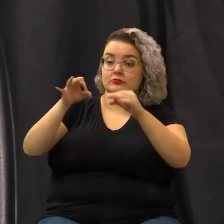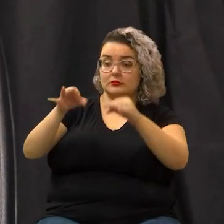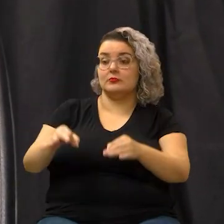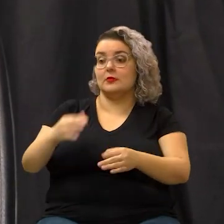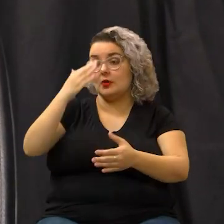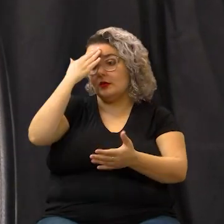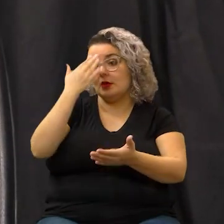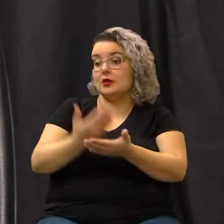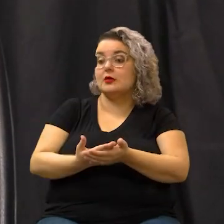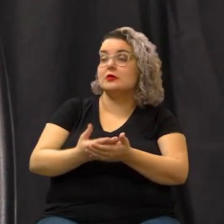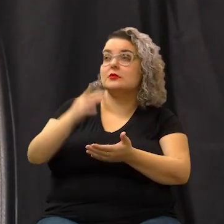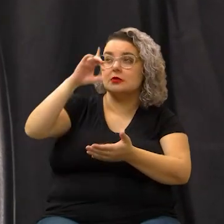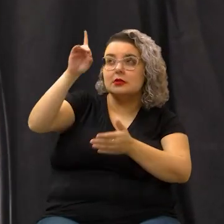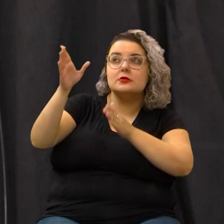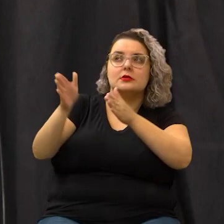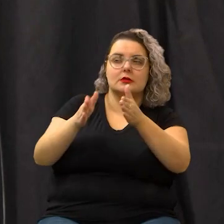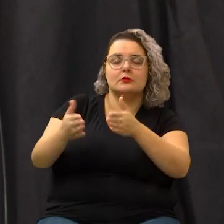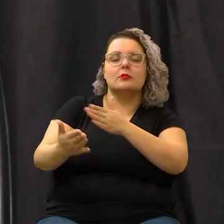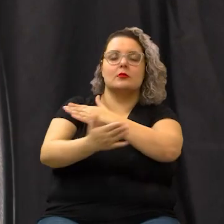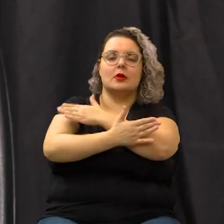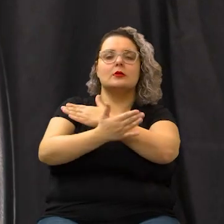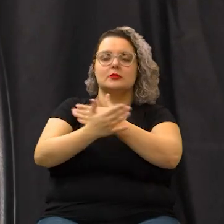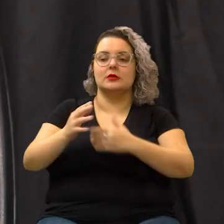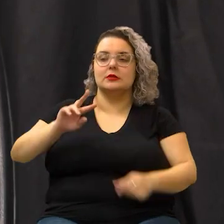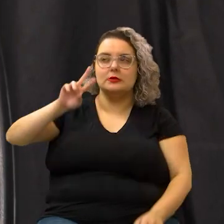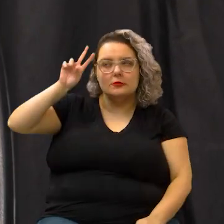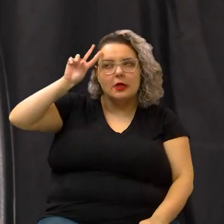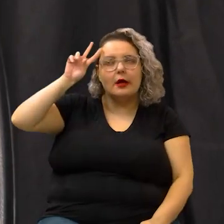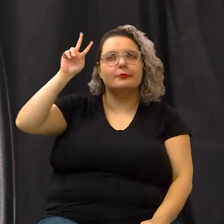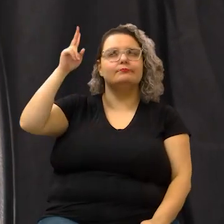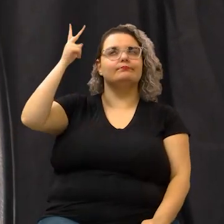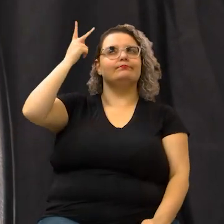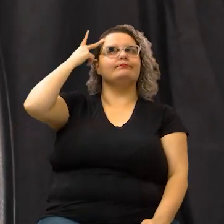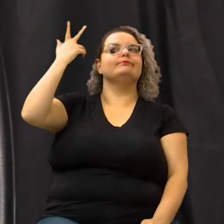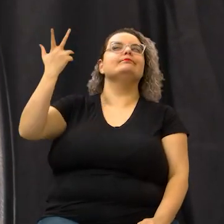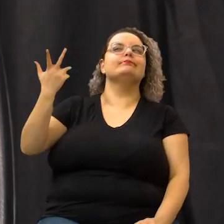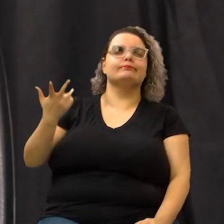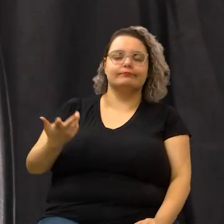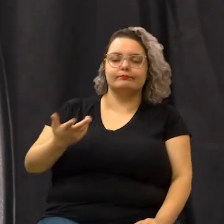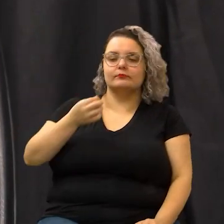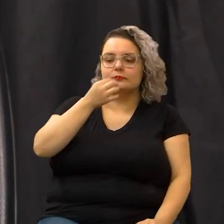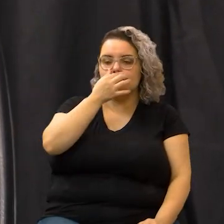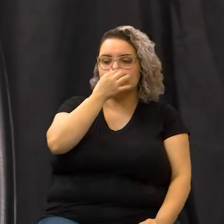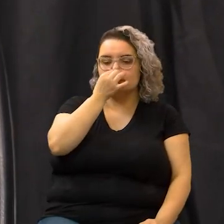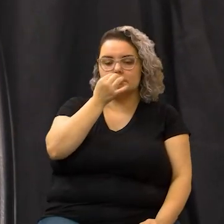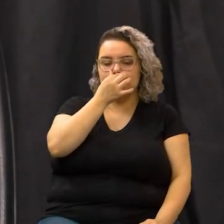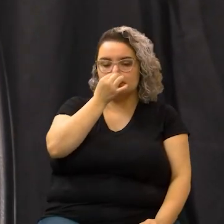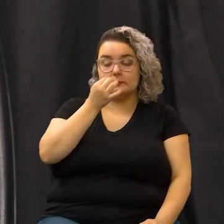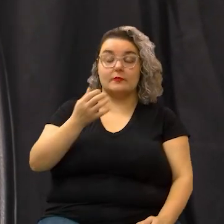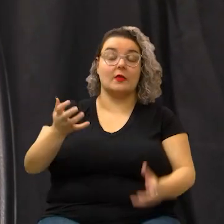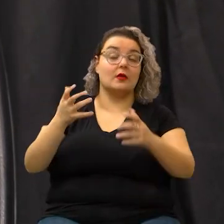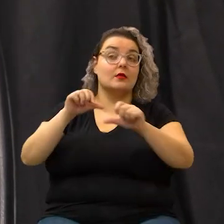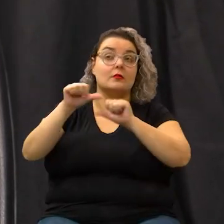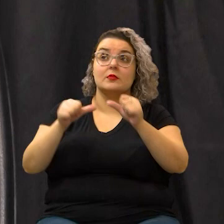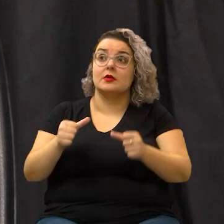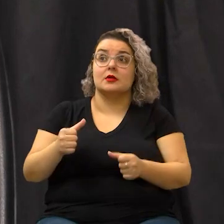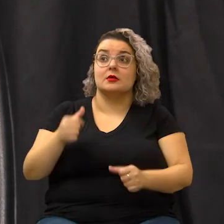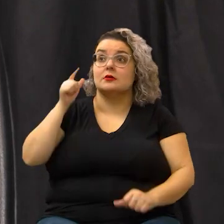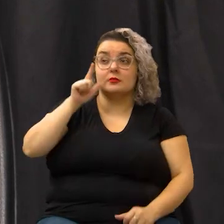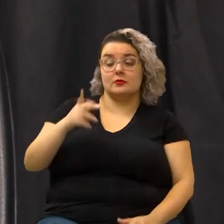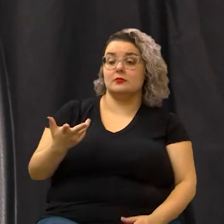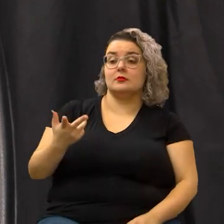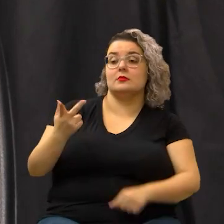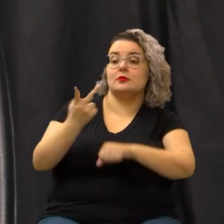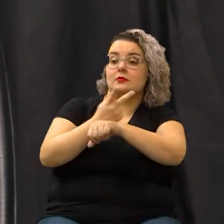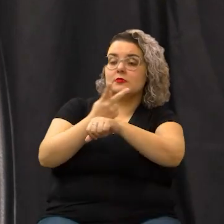dar certo. Eu creio que Deus, naquele momento, me ajudou muito. Então, essa virada de chave, às vezes que eu queria muito mudar e eu